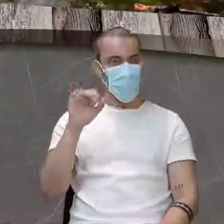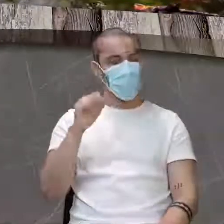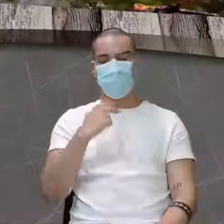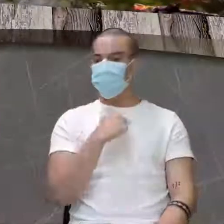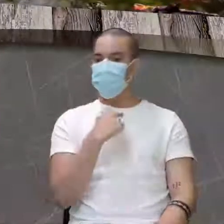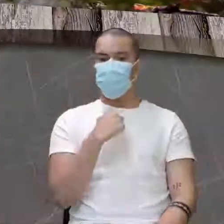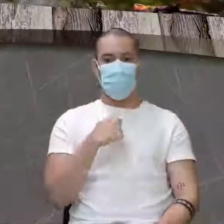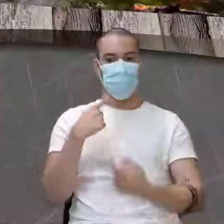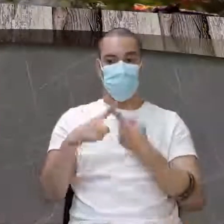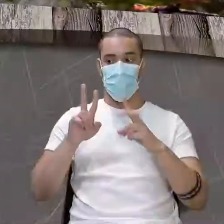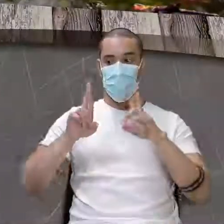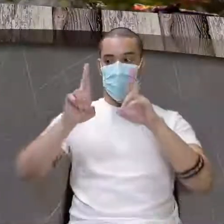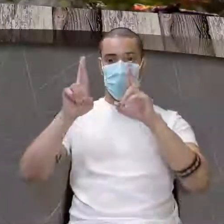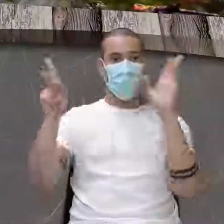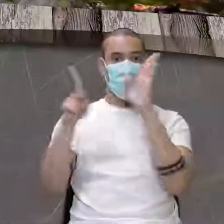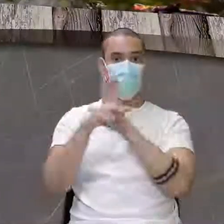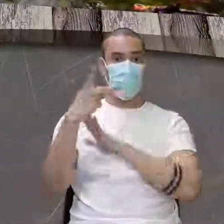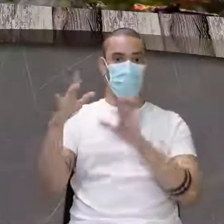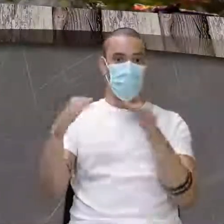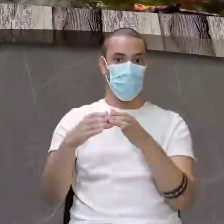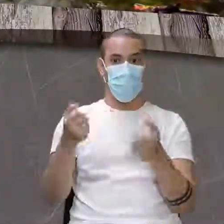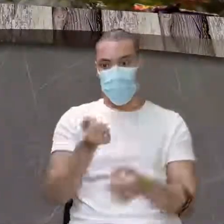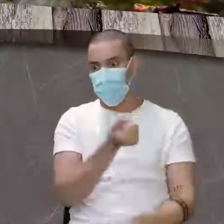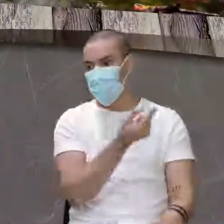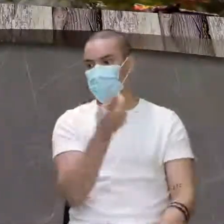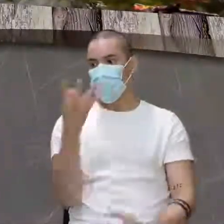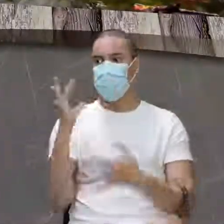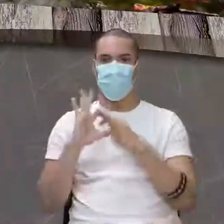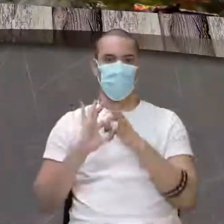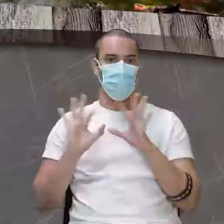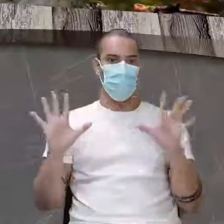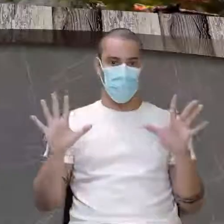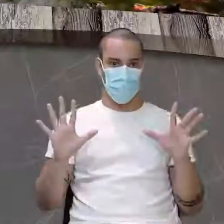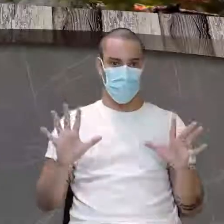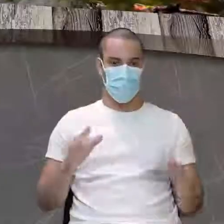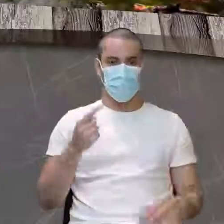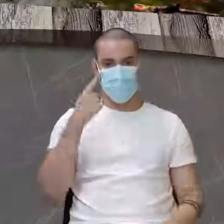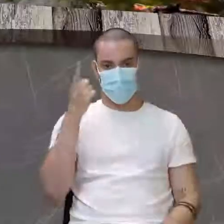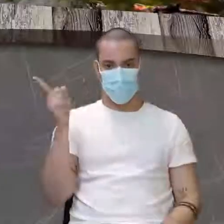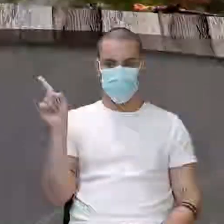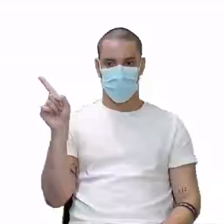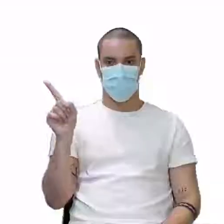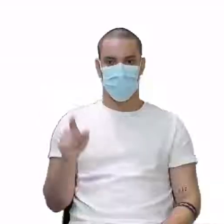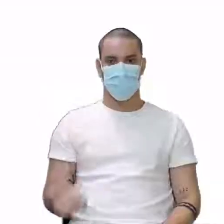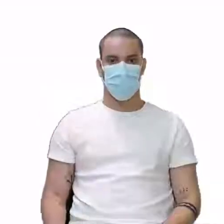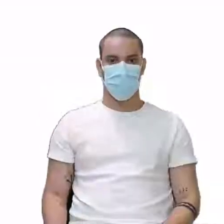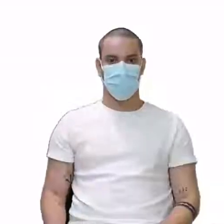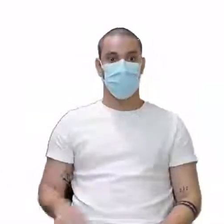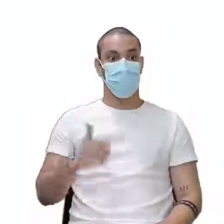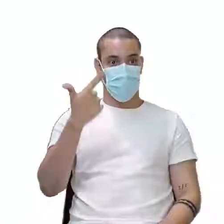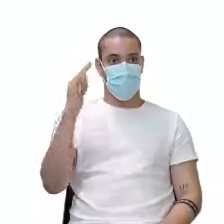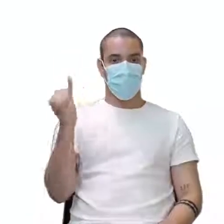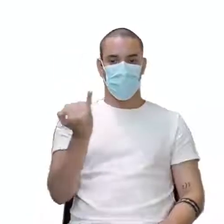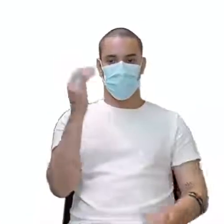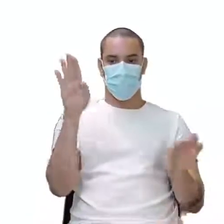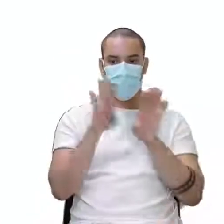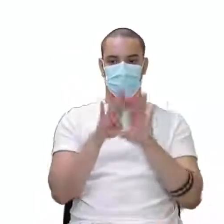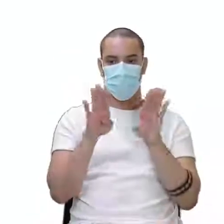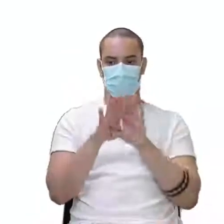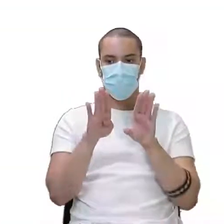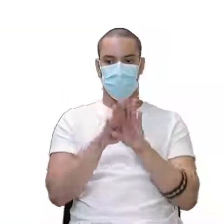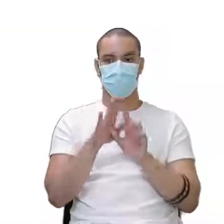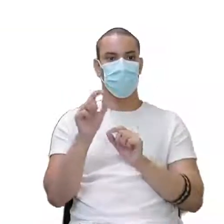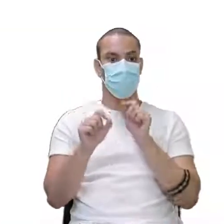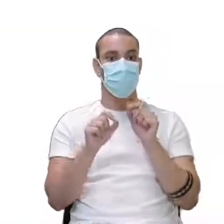As responsáveis por essa nossa quantidade de oxigênio disponível. Olha lá no quadro. Outra importância também do oxigênio.